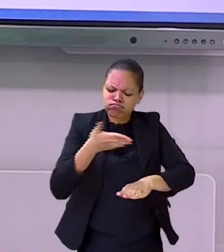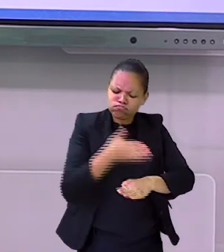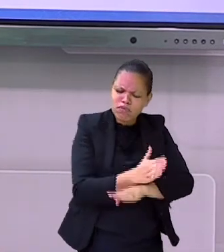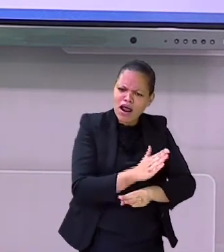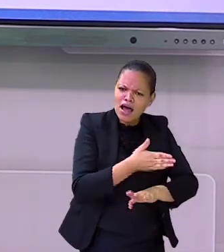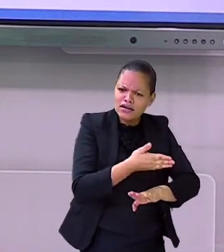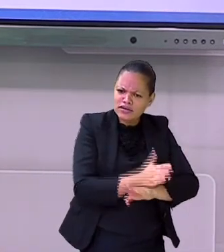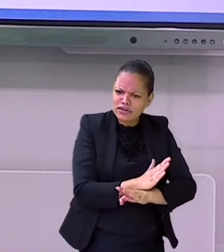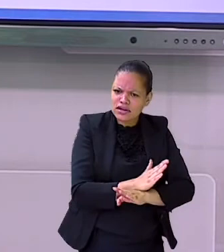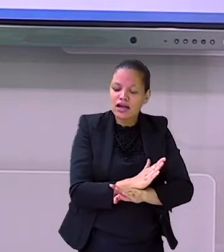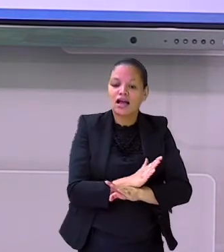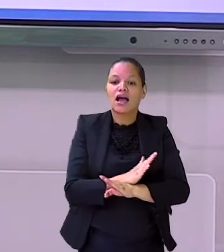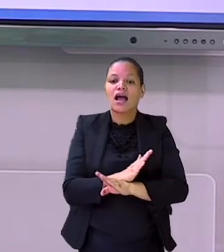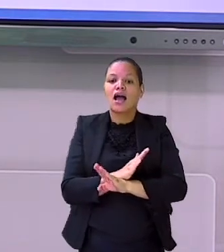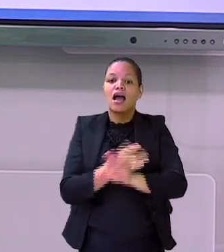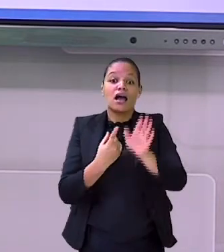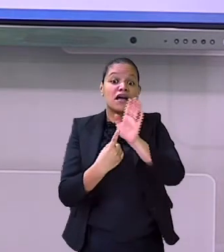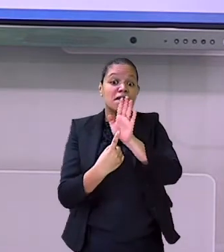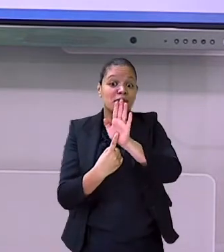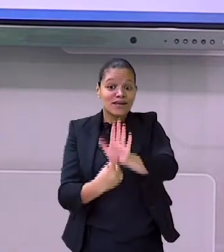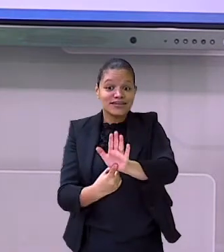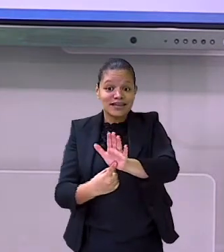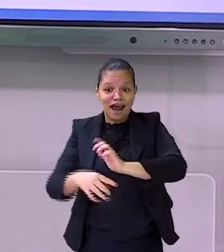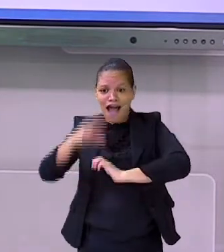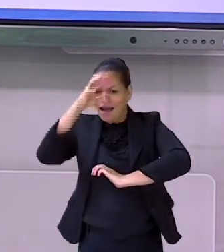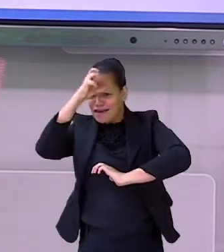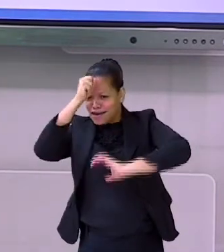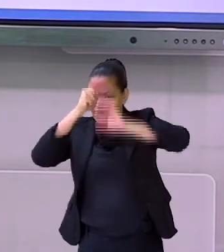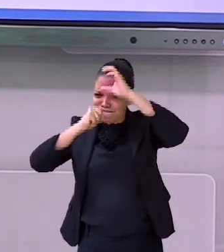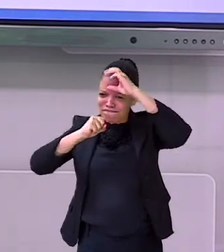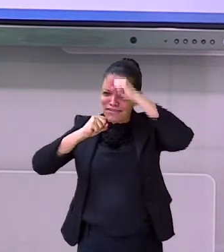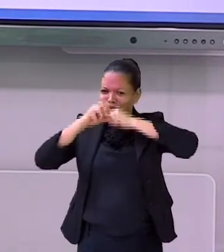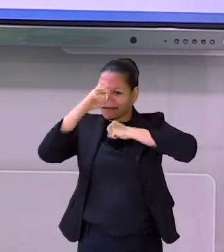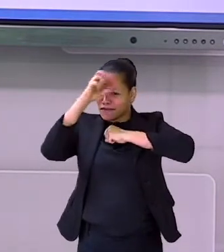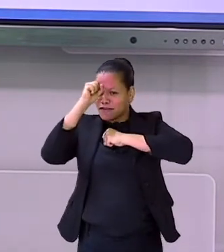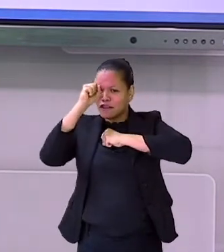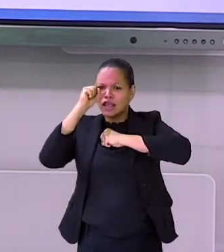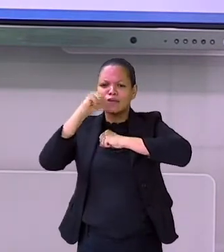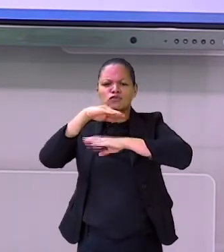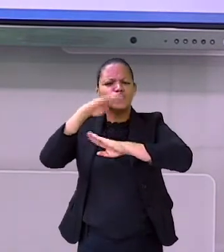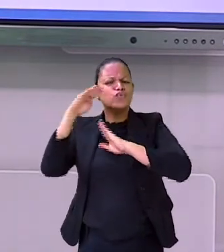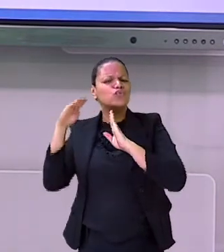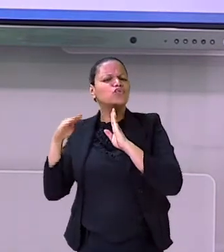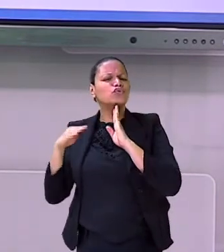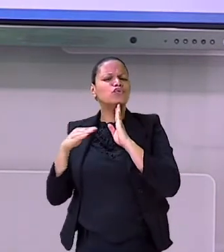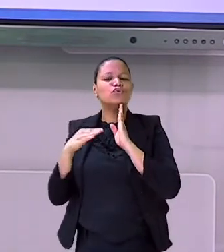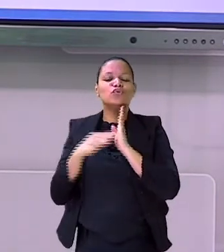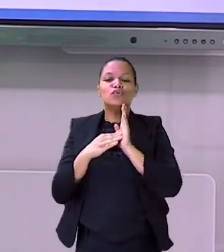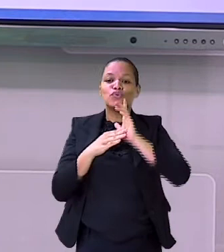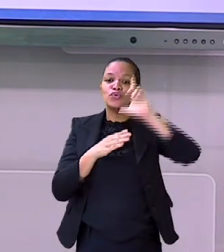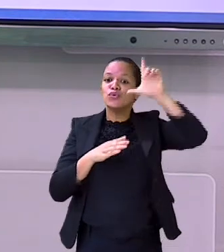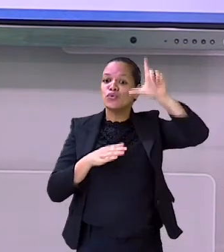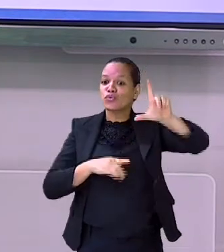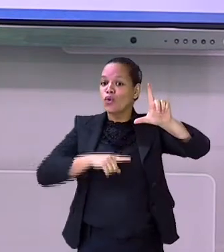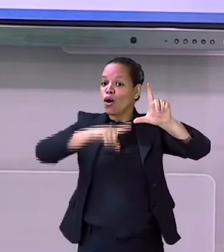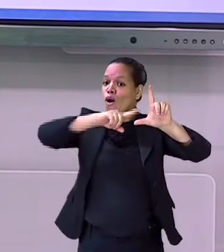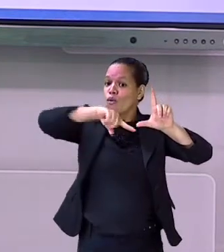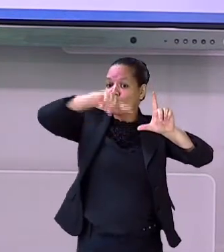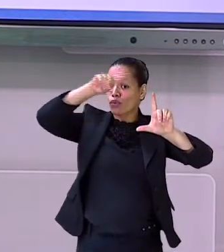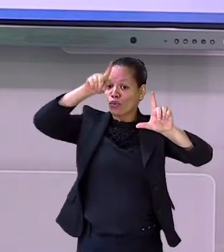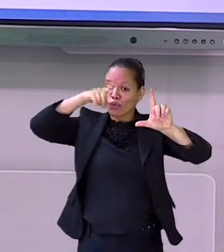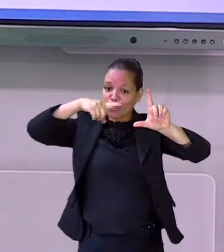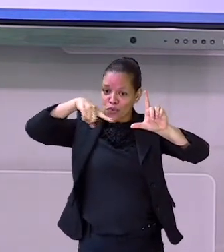nós aprendemos, que nós vimos. Você fala, professora, é complicado. Mas não, gente. Vocês vão ver que no nosso dia a dia a